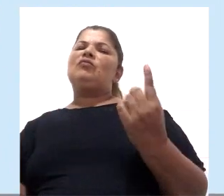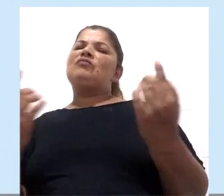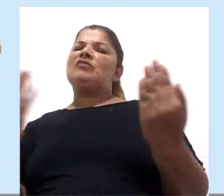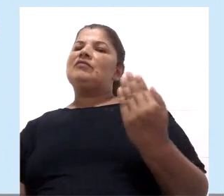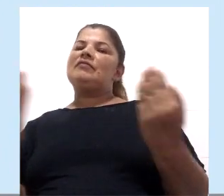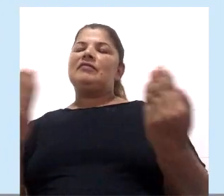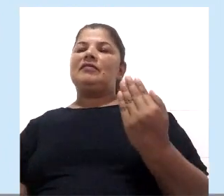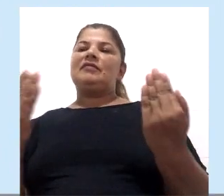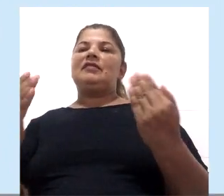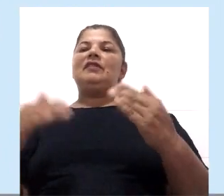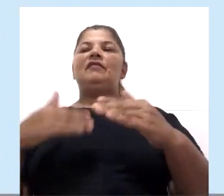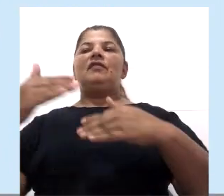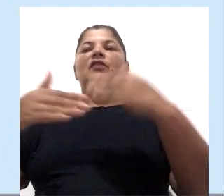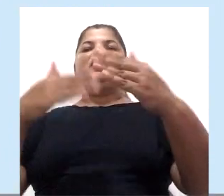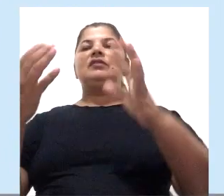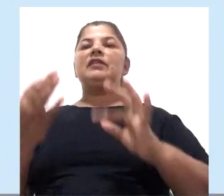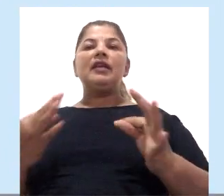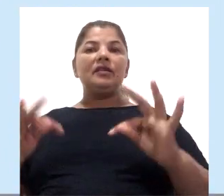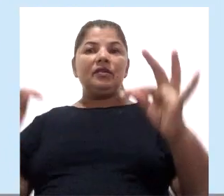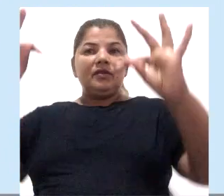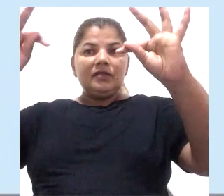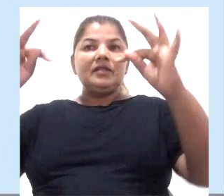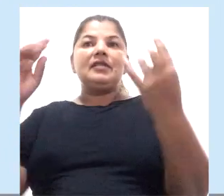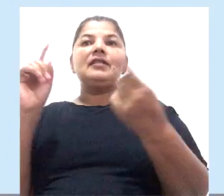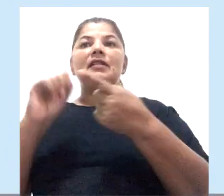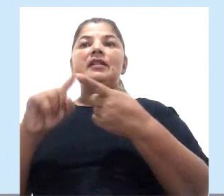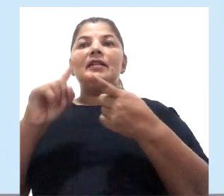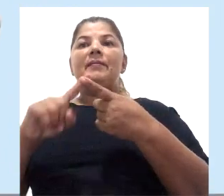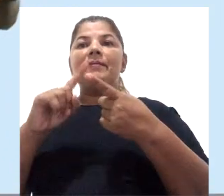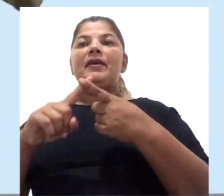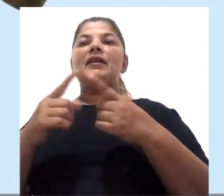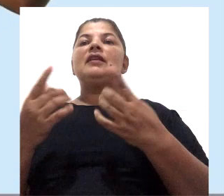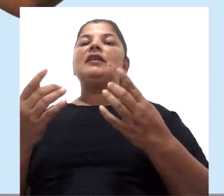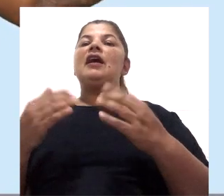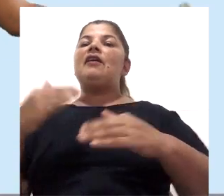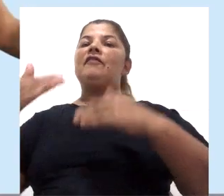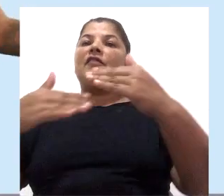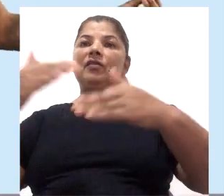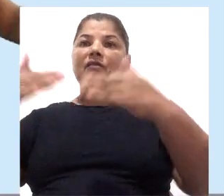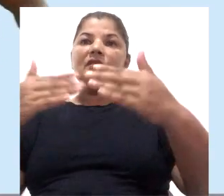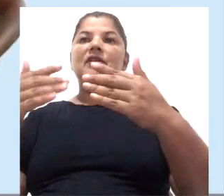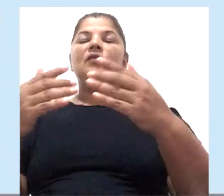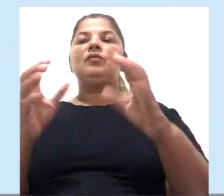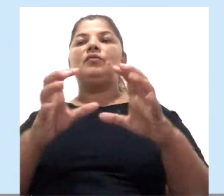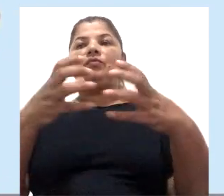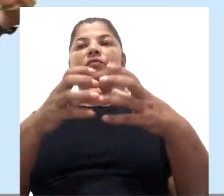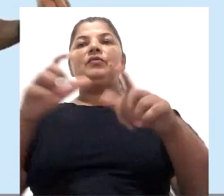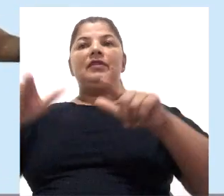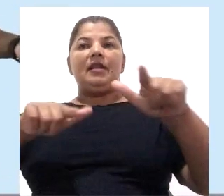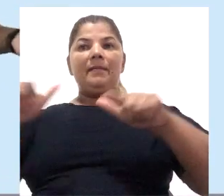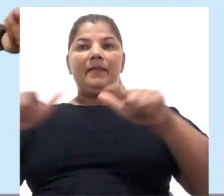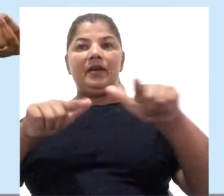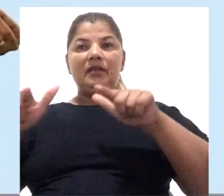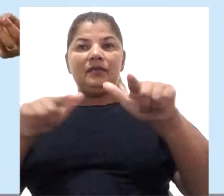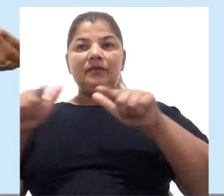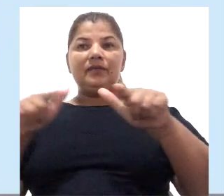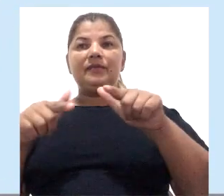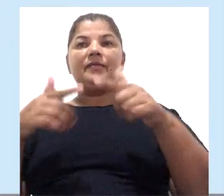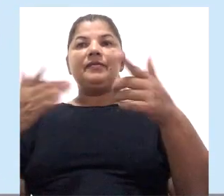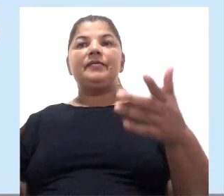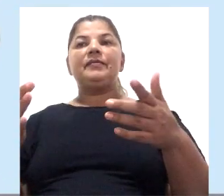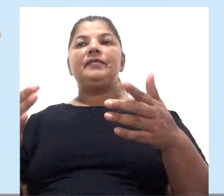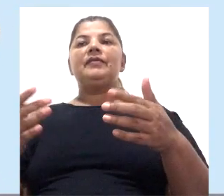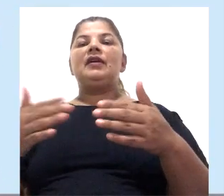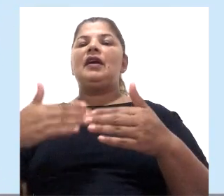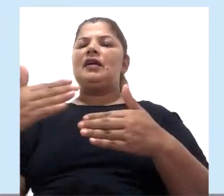diferentes dinâmicas, tanto na evolução das tecnologias, como também na evolução do mundo do trabalho. Tá? Então a gente